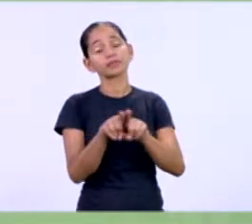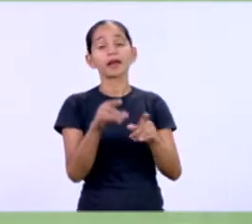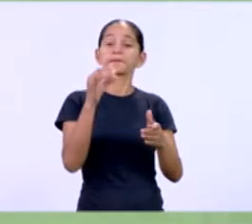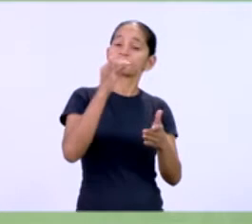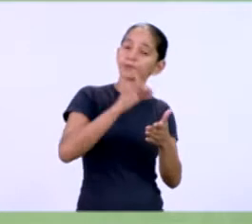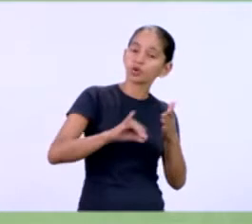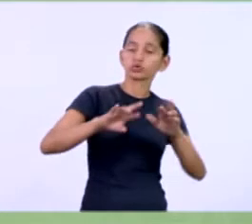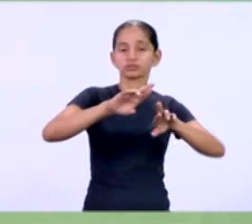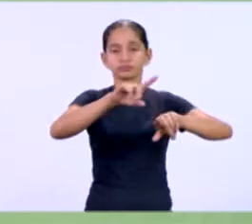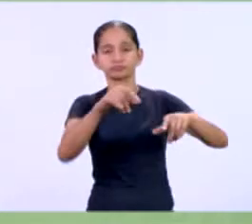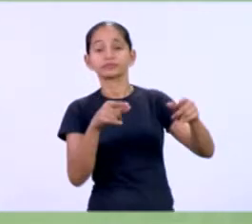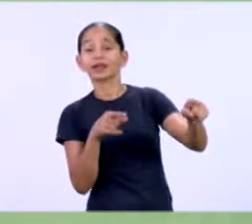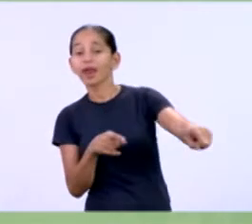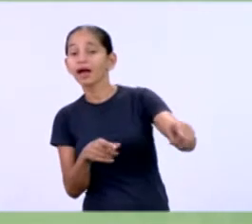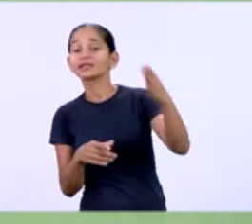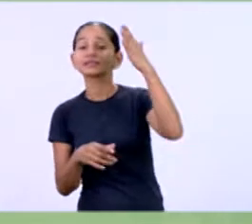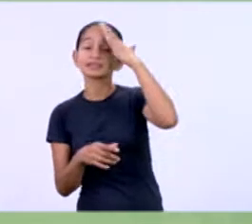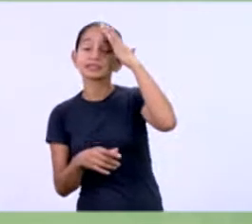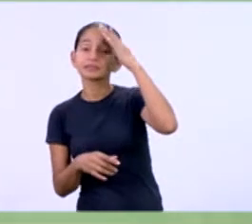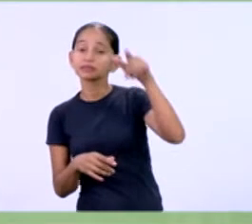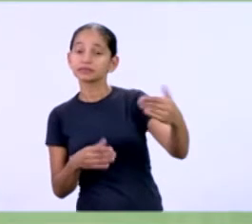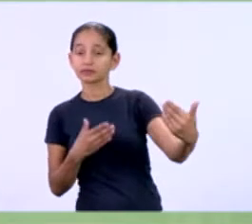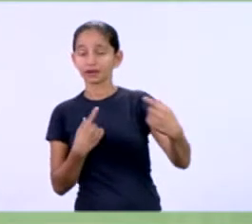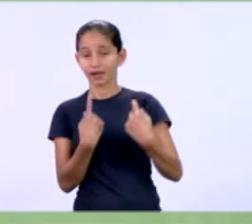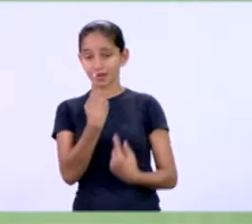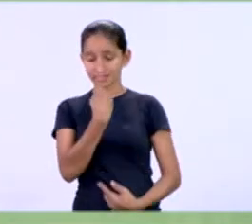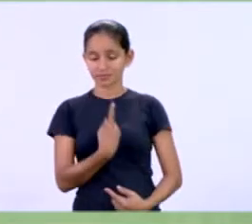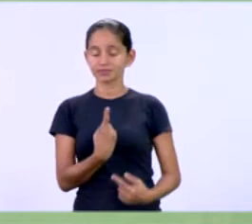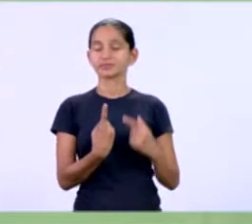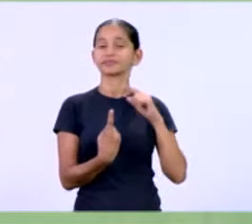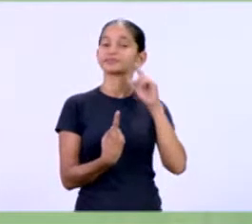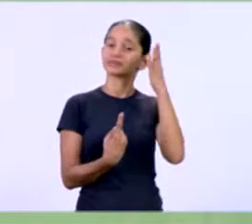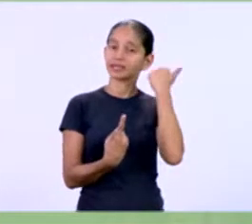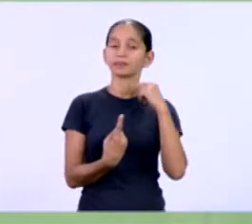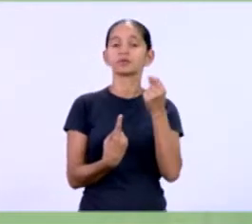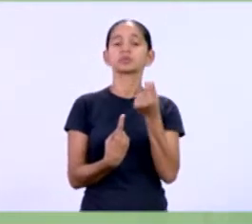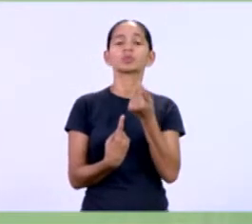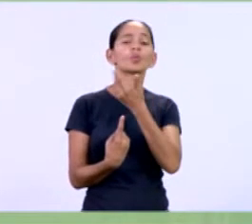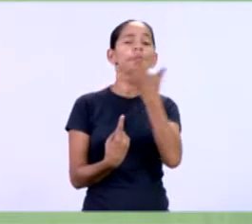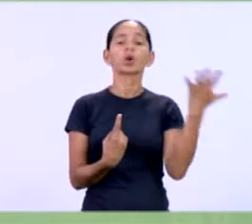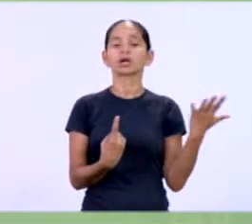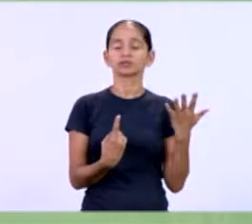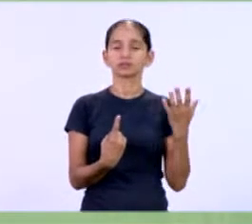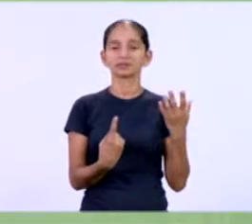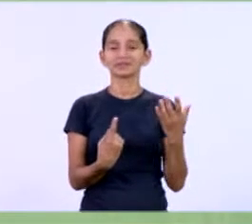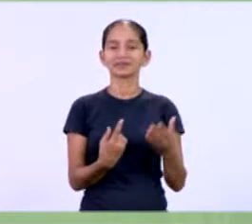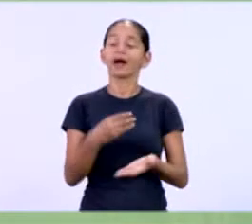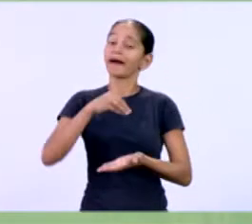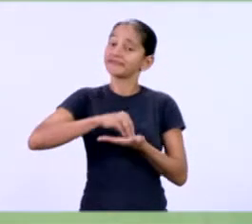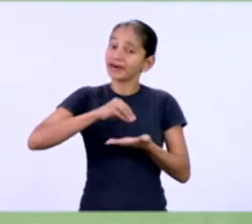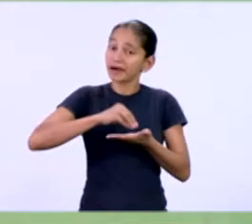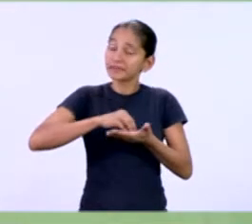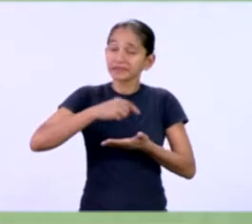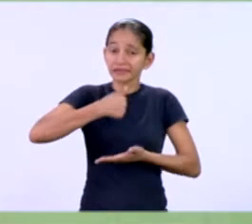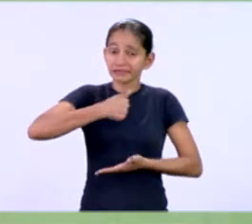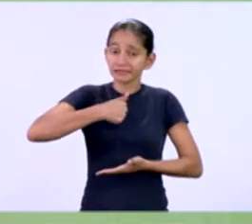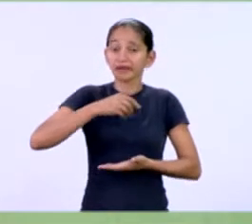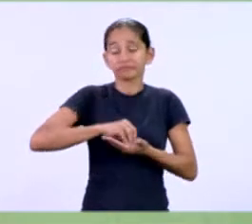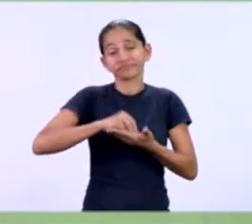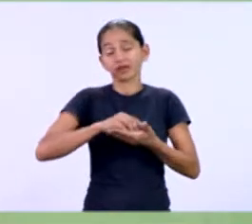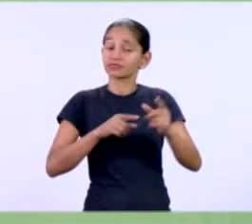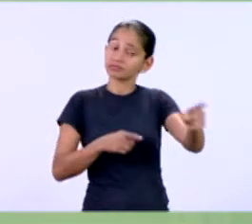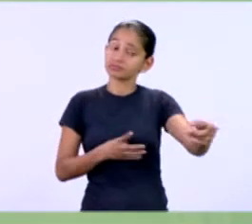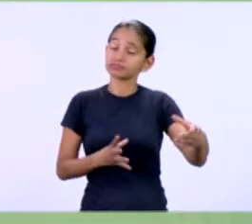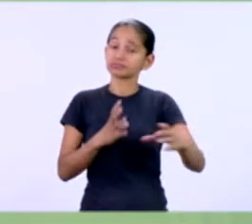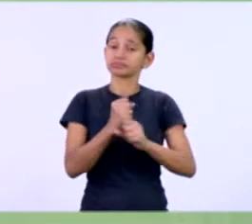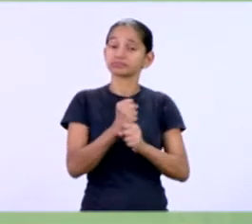lá o meu preço de venda, né, eu vou ter que calcular também custo fixo, né, os custos variáveis e, lógico, os impostos diretos